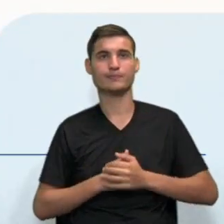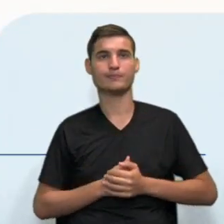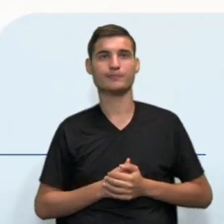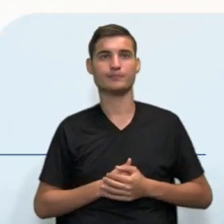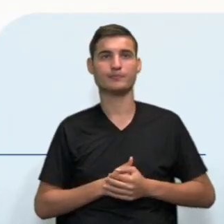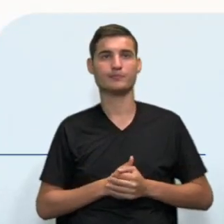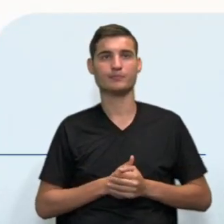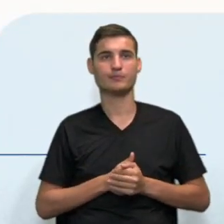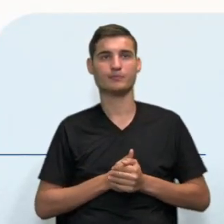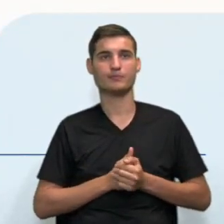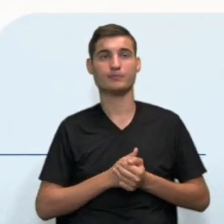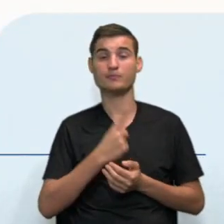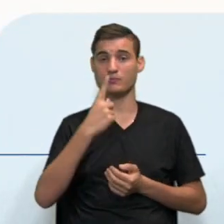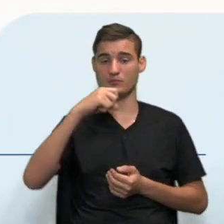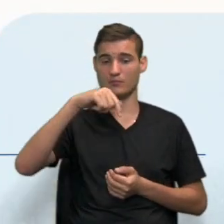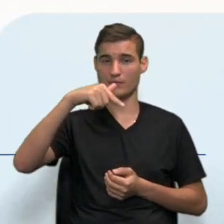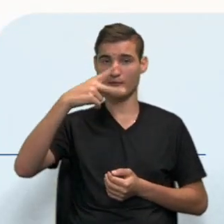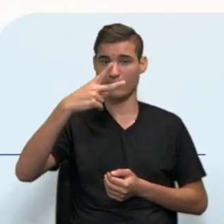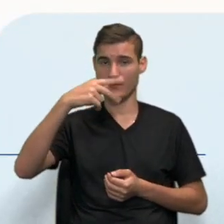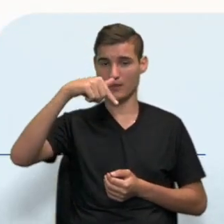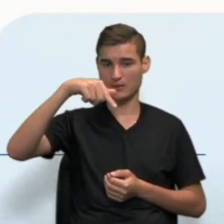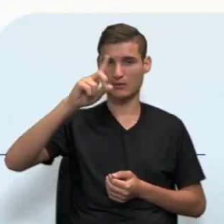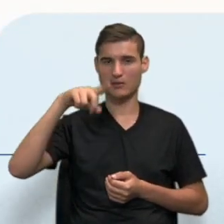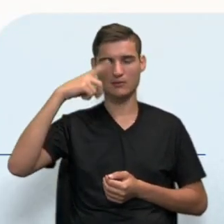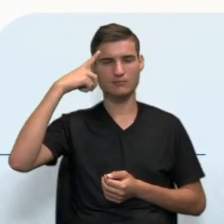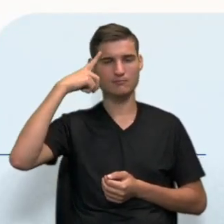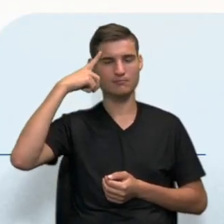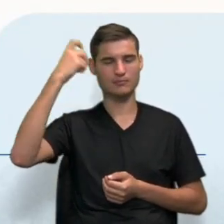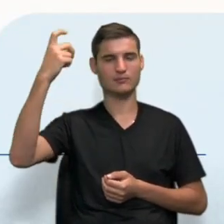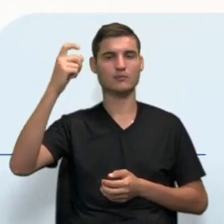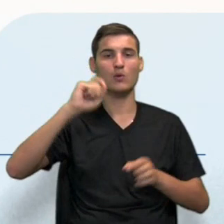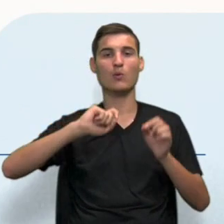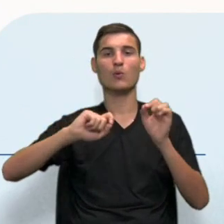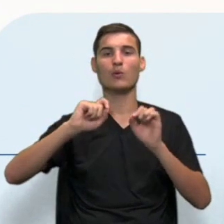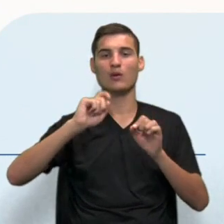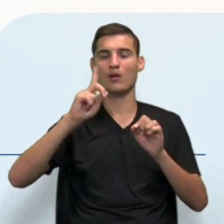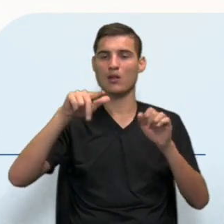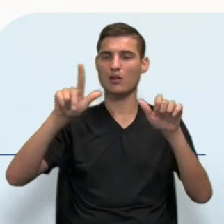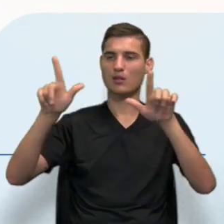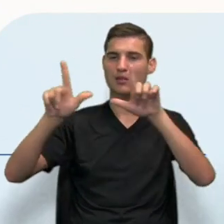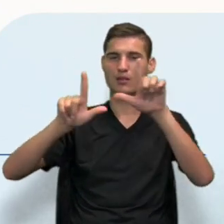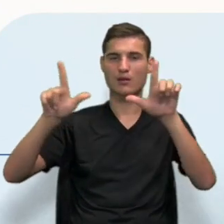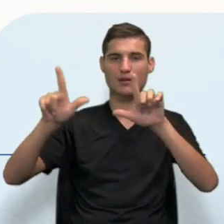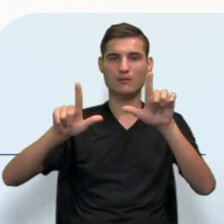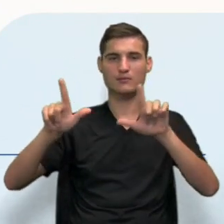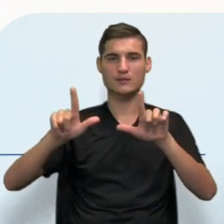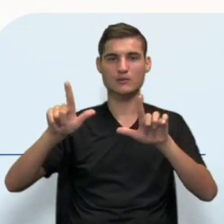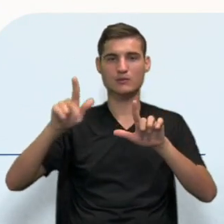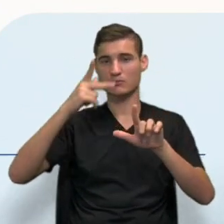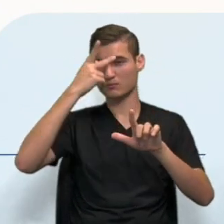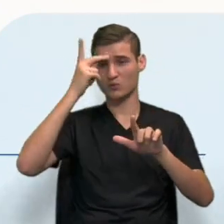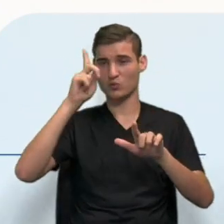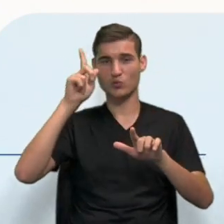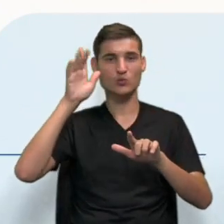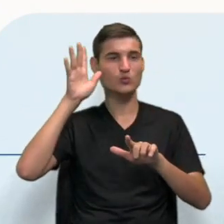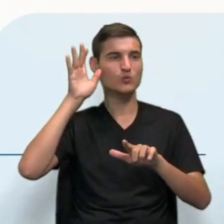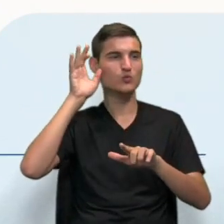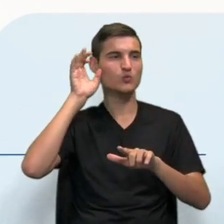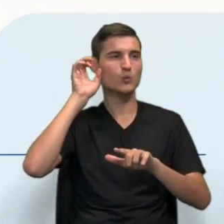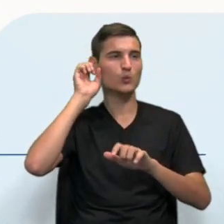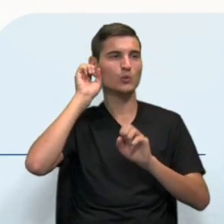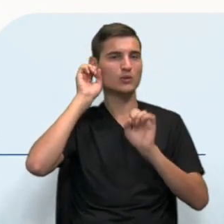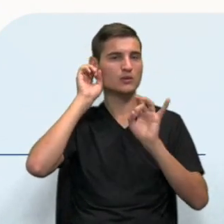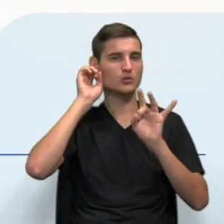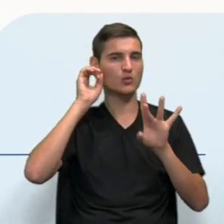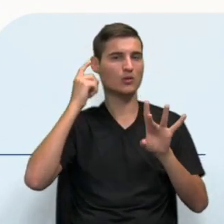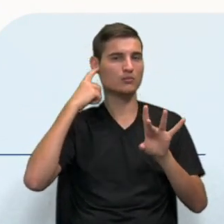Em 1927, aconteceu a invenção do televisor. Então, as pessoas estavam não somente escutando através